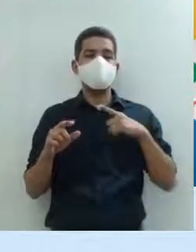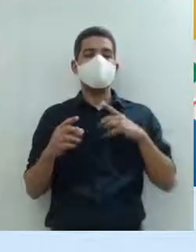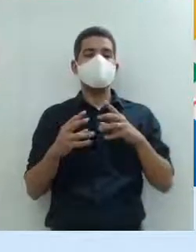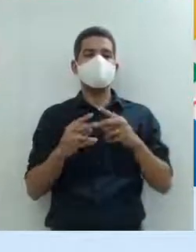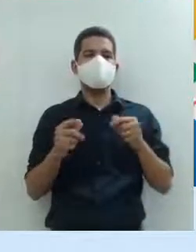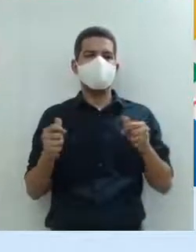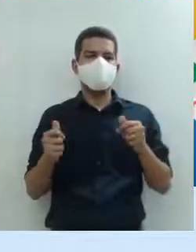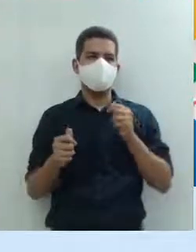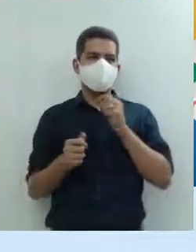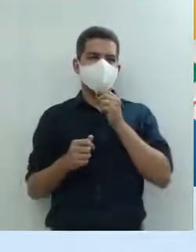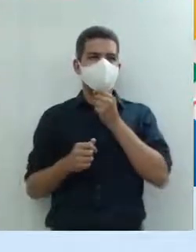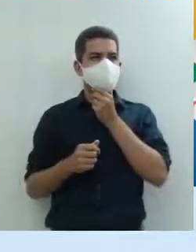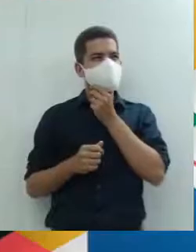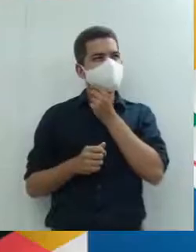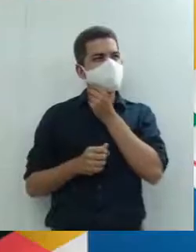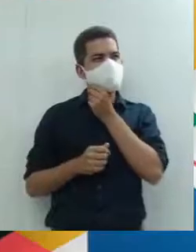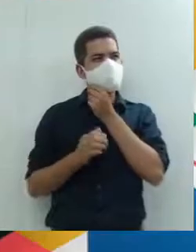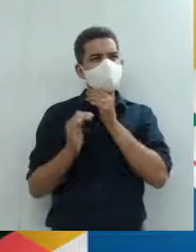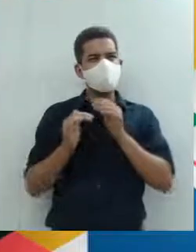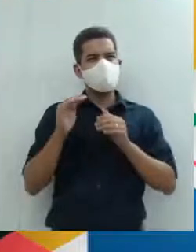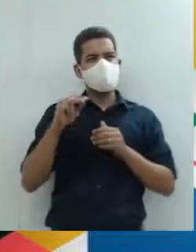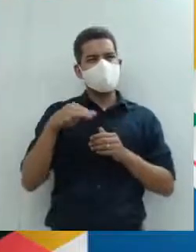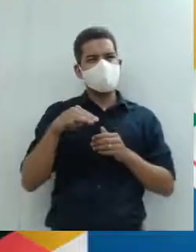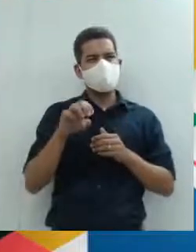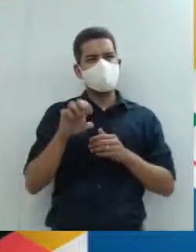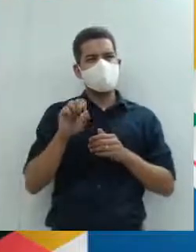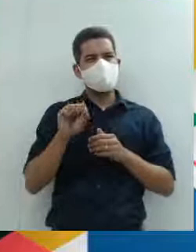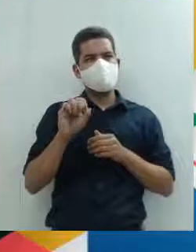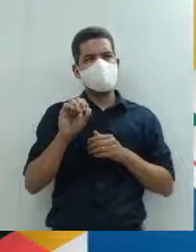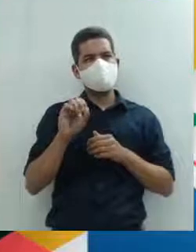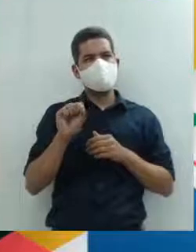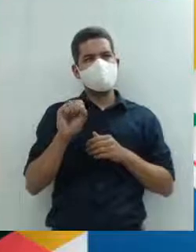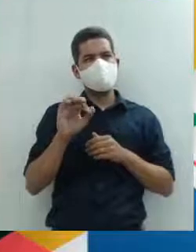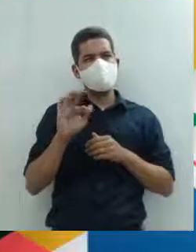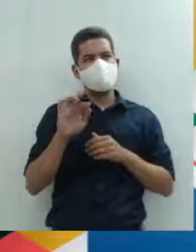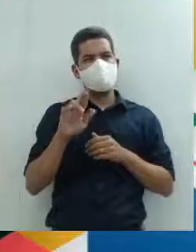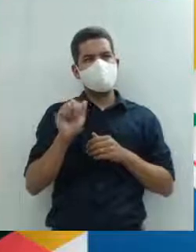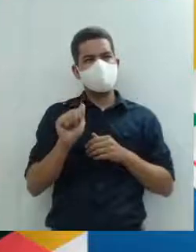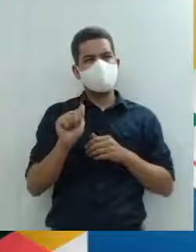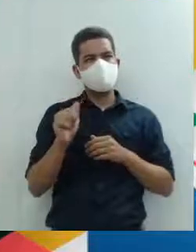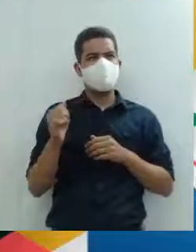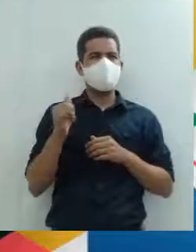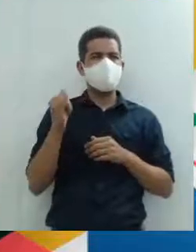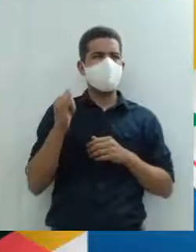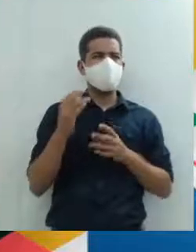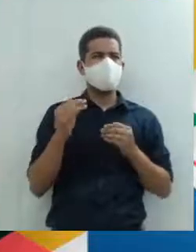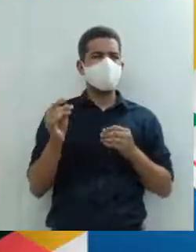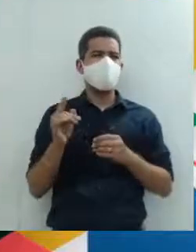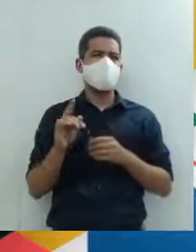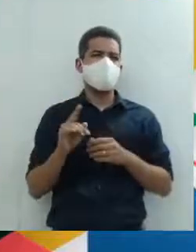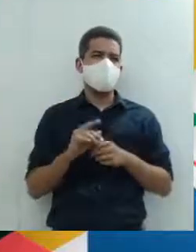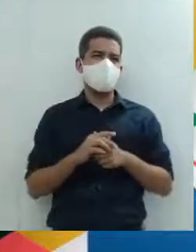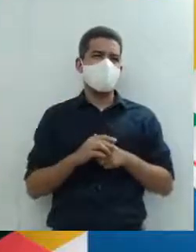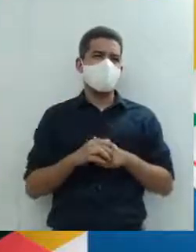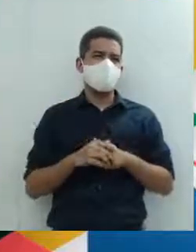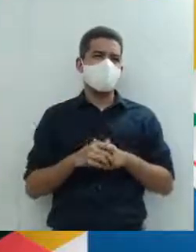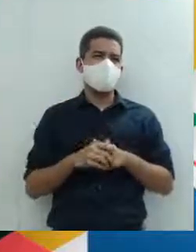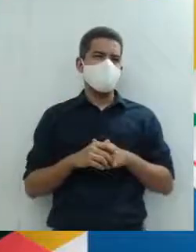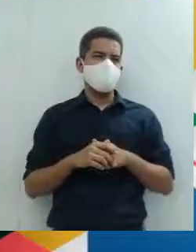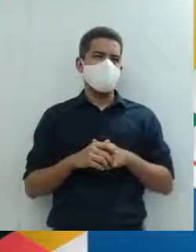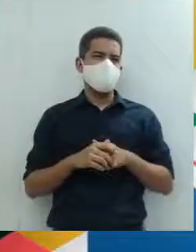atividades. Acima dela eu tenho a mesosfera, que não tem nada de tão importante ali. Agora, uma coisa interessante.